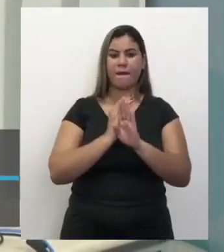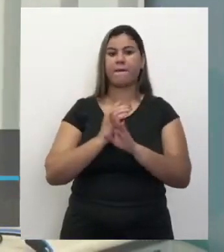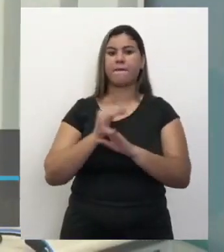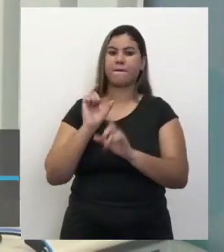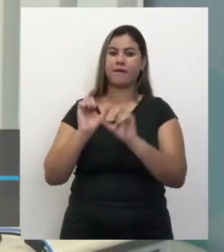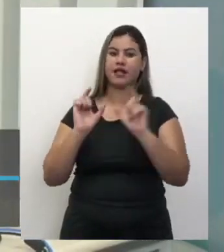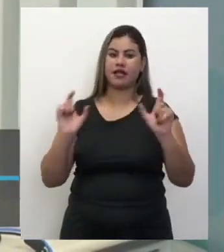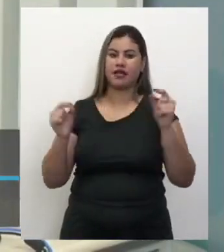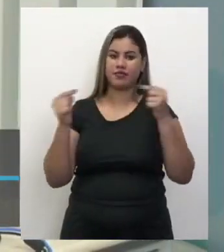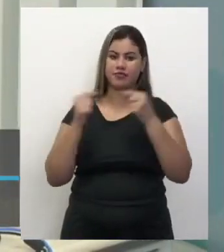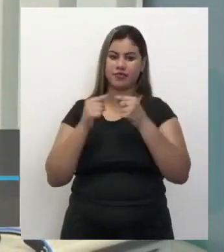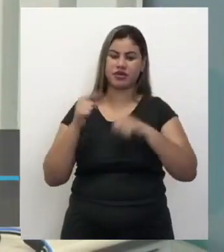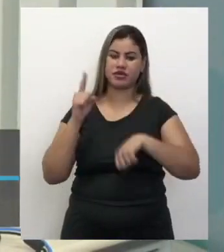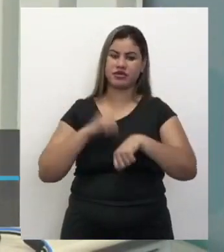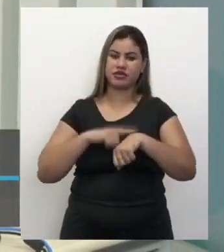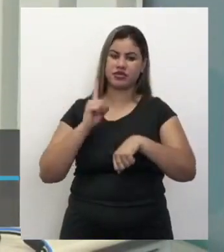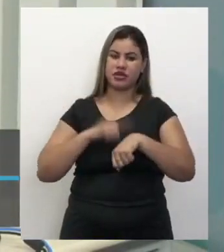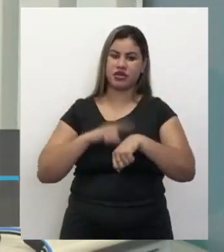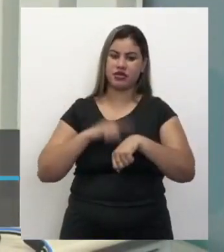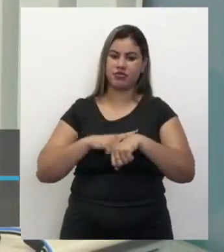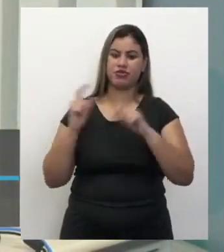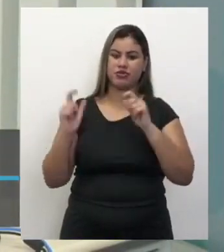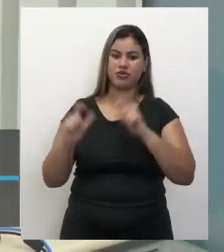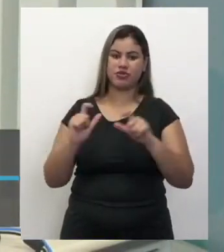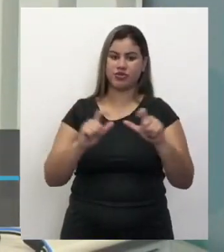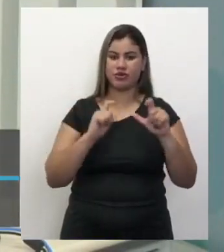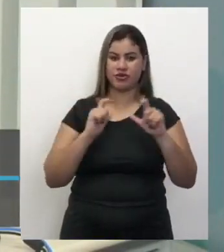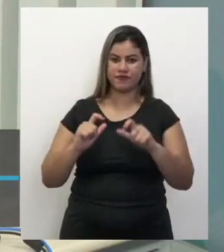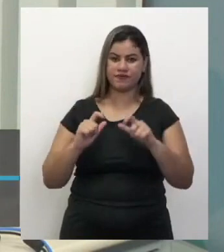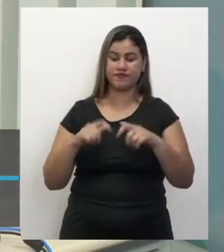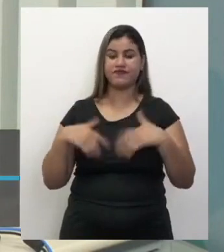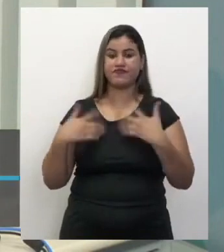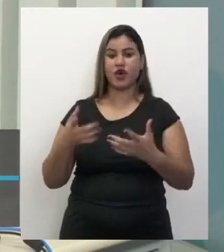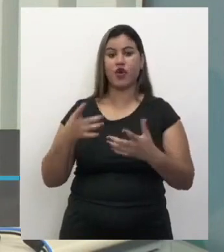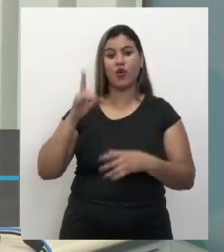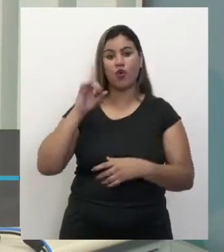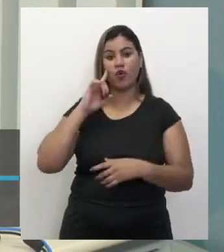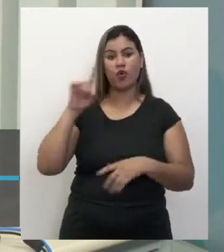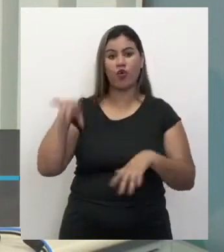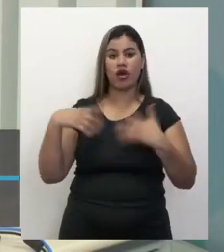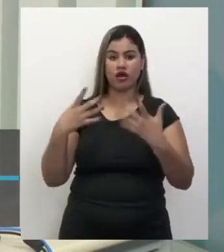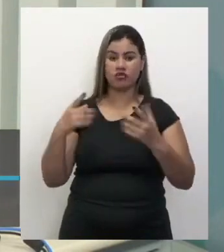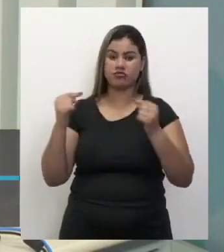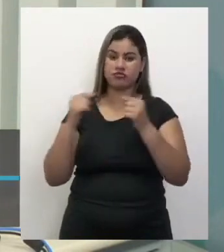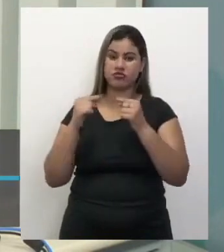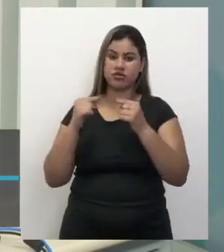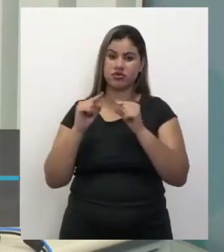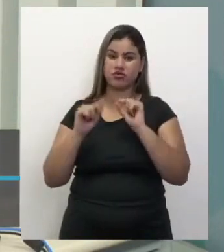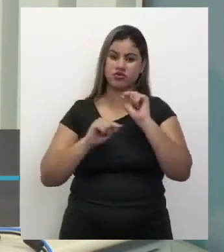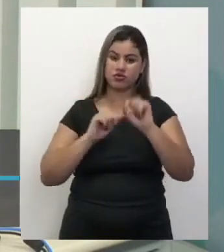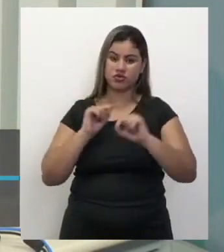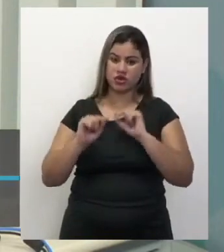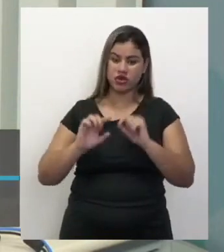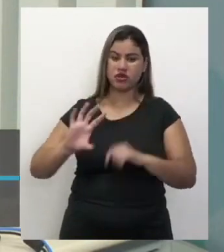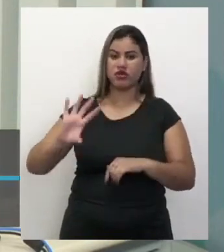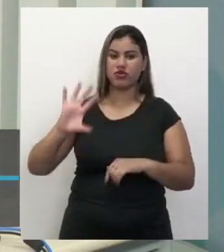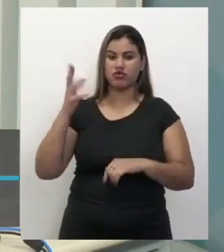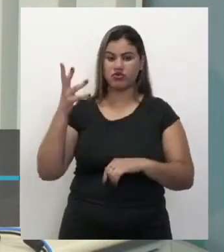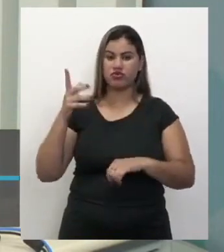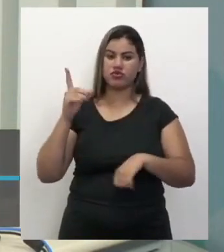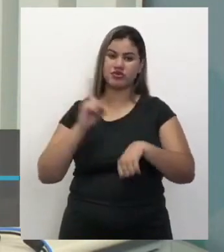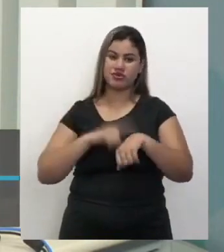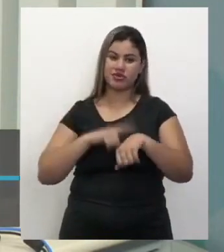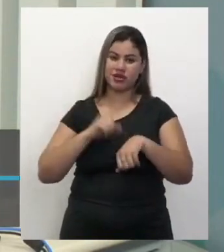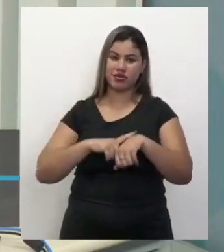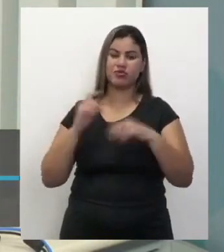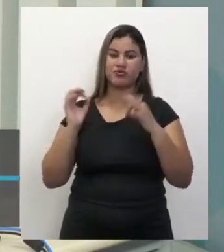palavras aí que indicam tempo e lugar. Então, quando é o articulador que já dá a localização de quando aconteceu, o tempo,